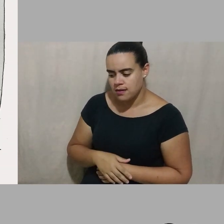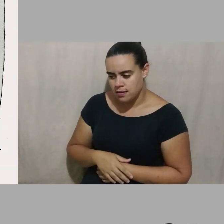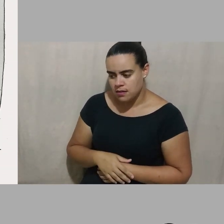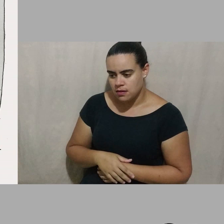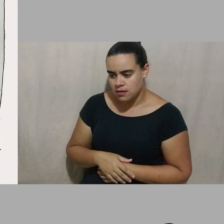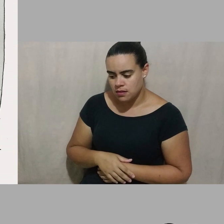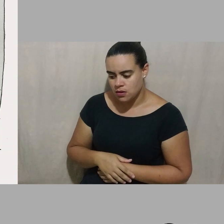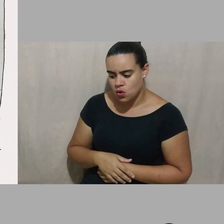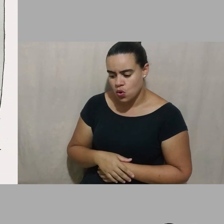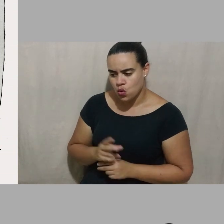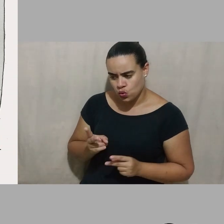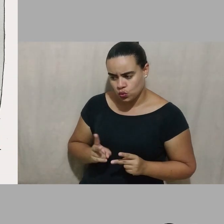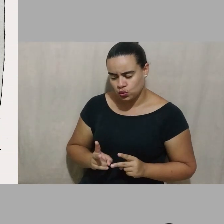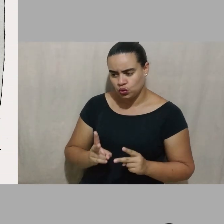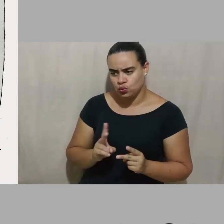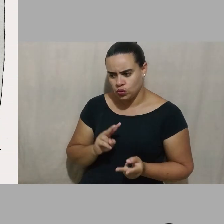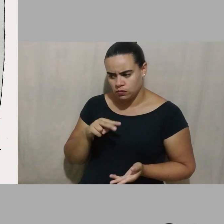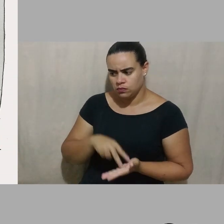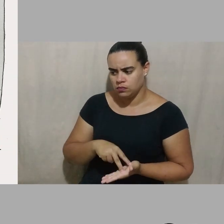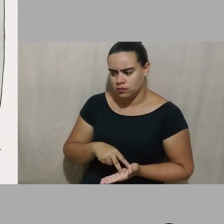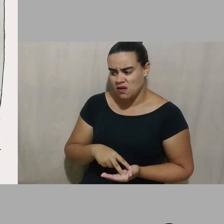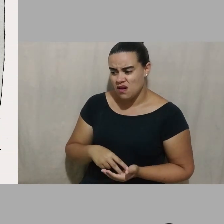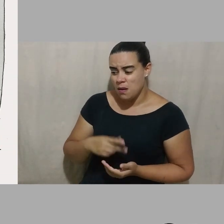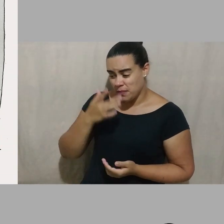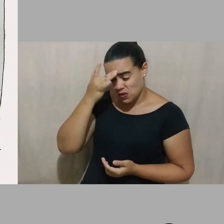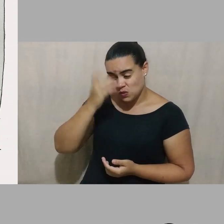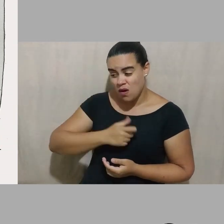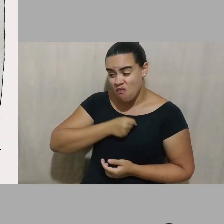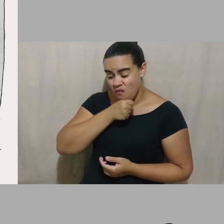humilhante. Aquelas palavras reanimaram a minha existência.